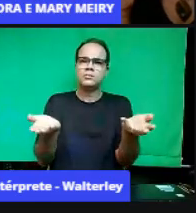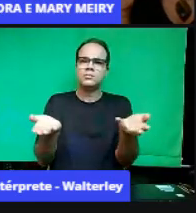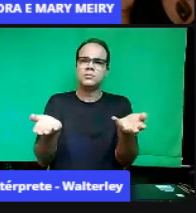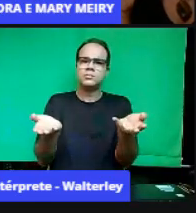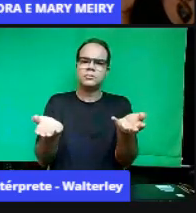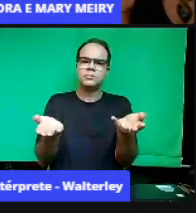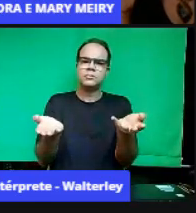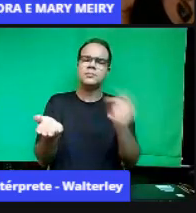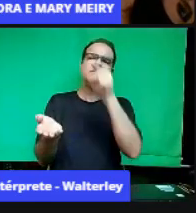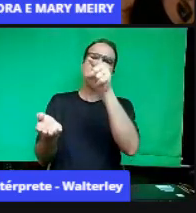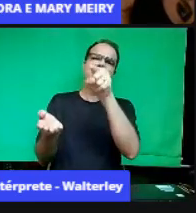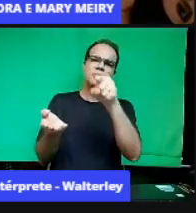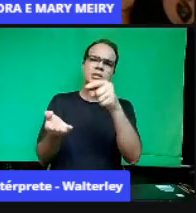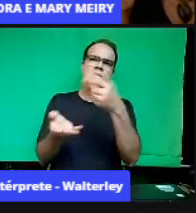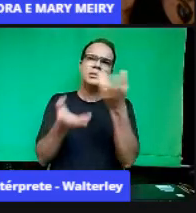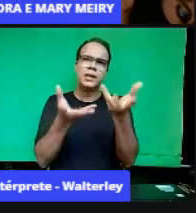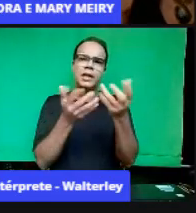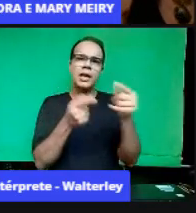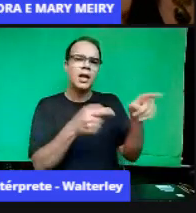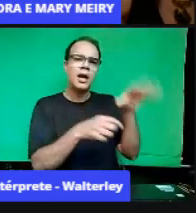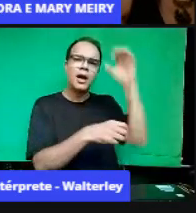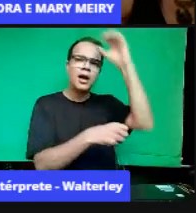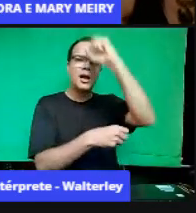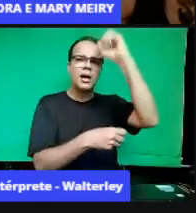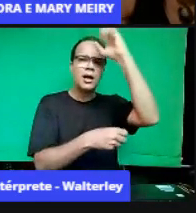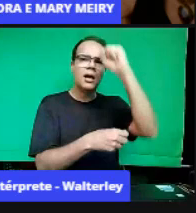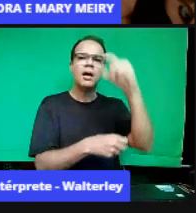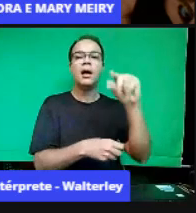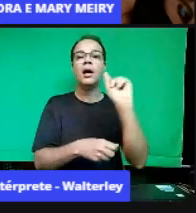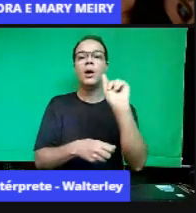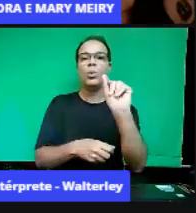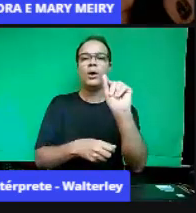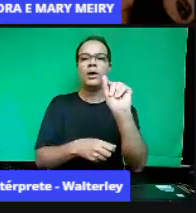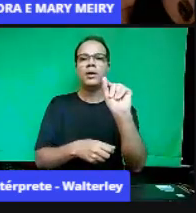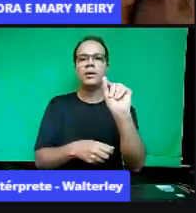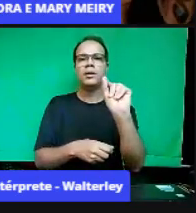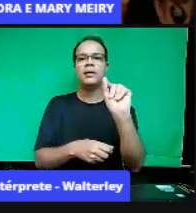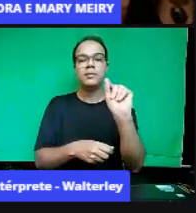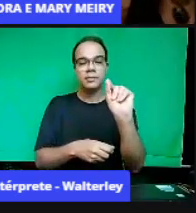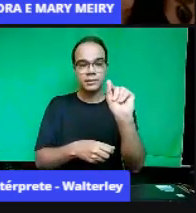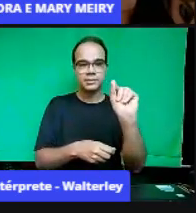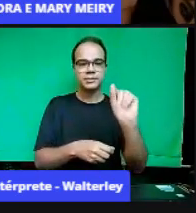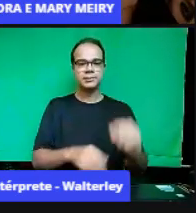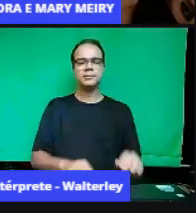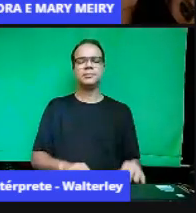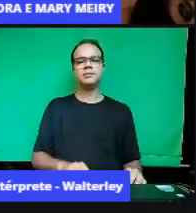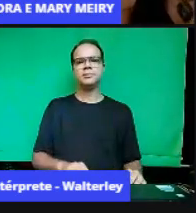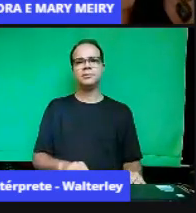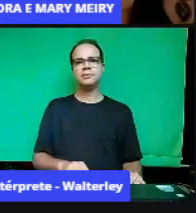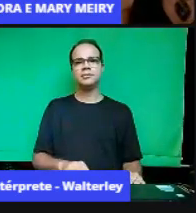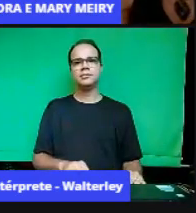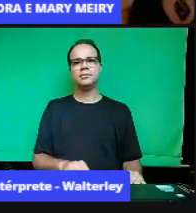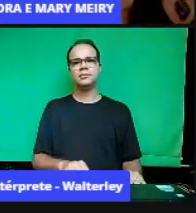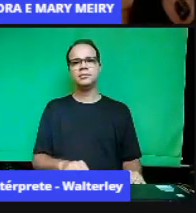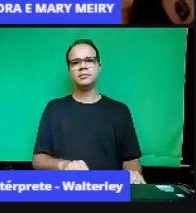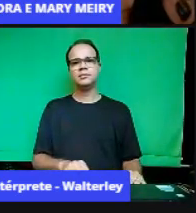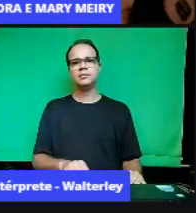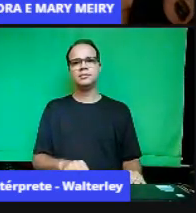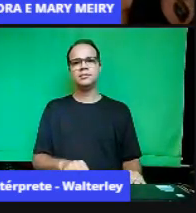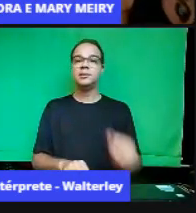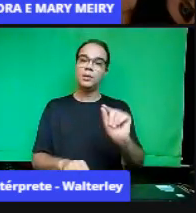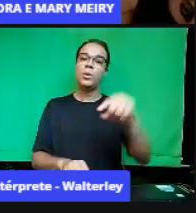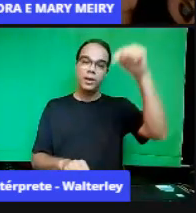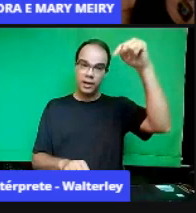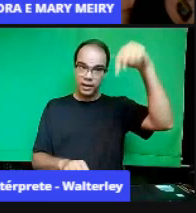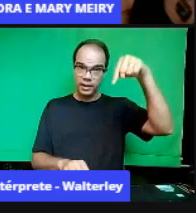nosso PEI, ele difere de uma programação curricular pertinente a alguns outros estados,